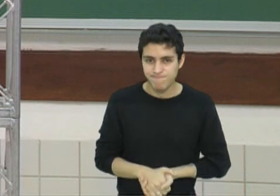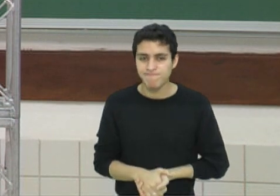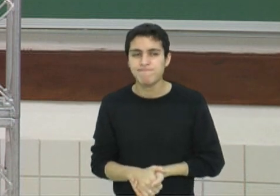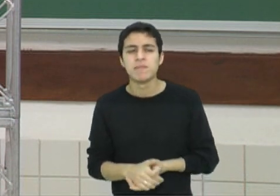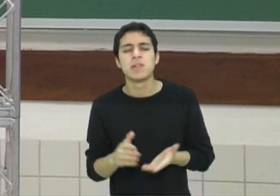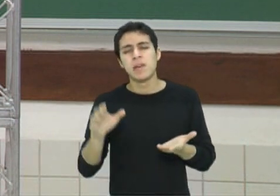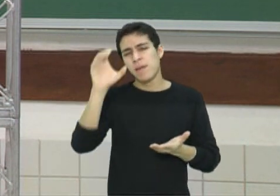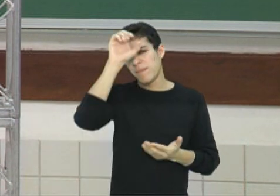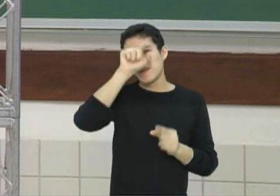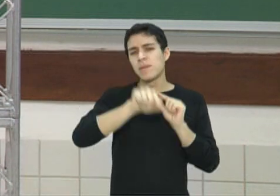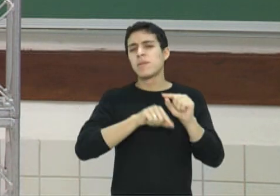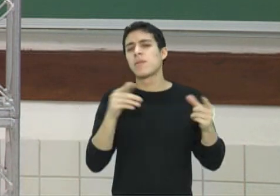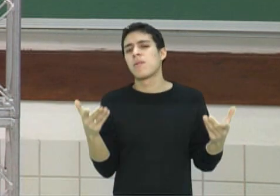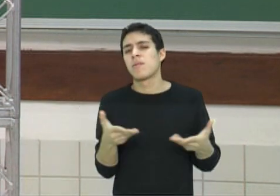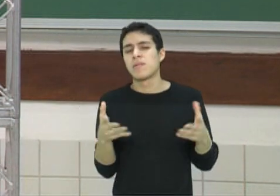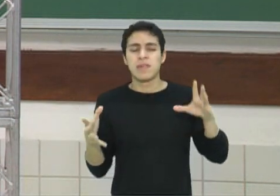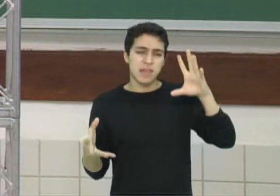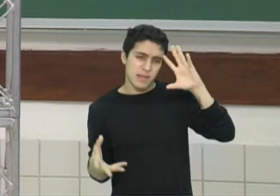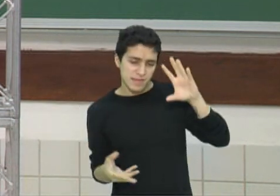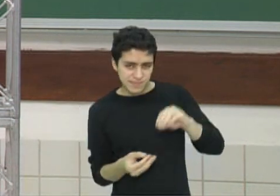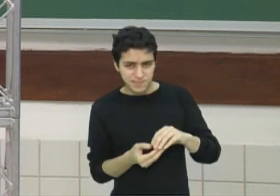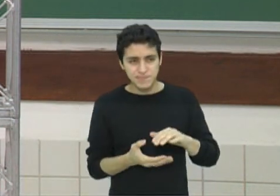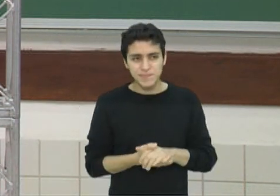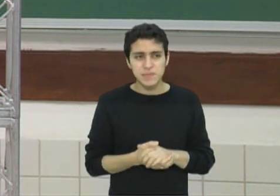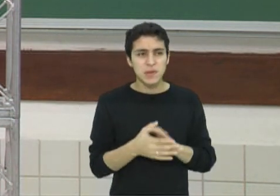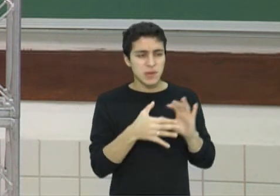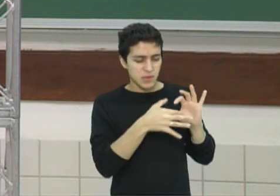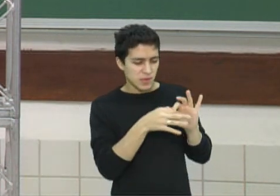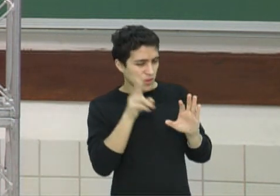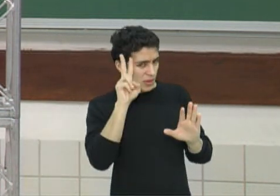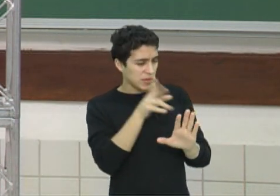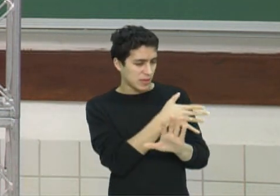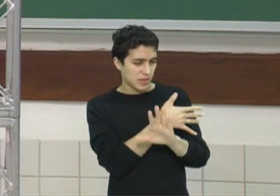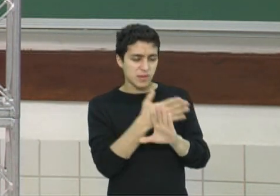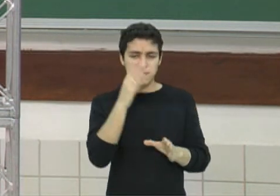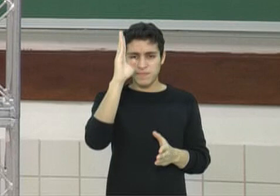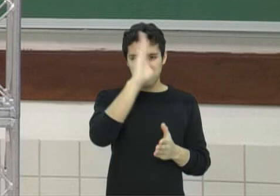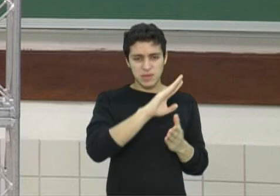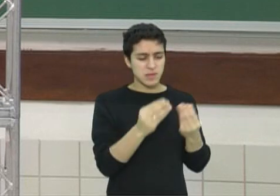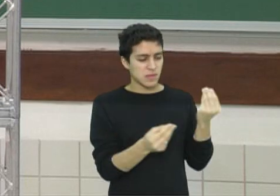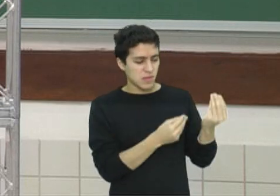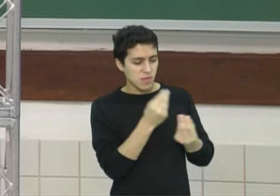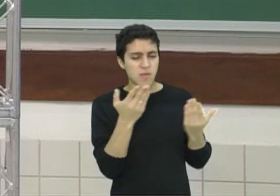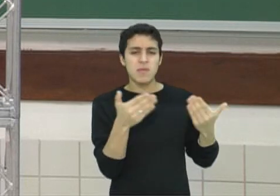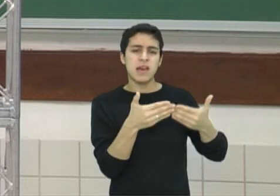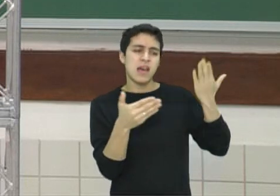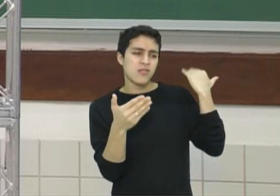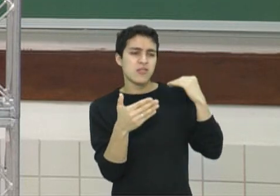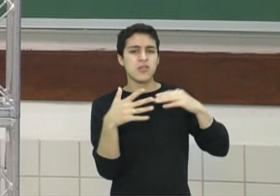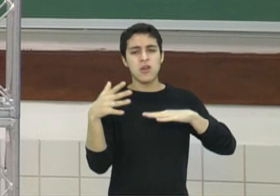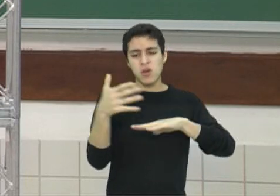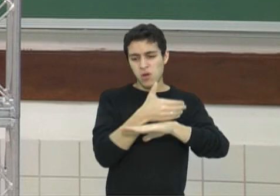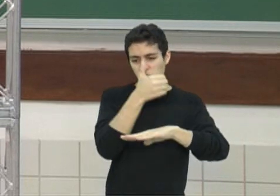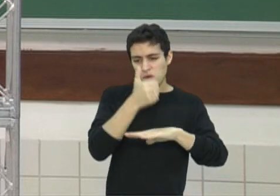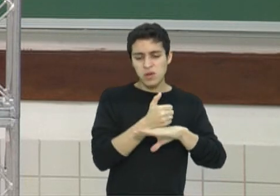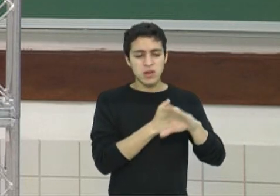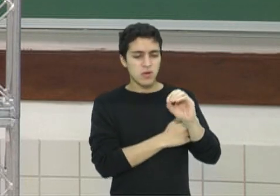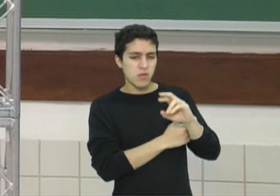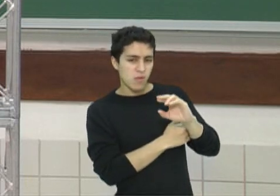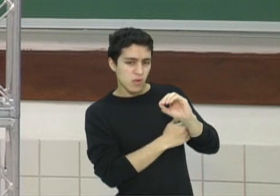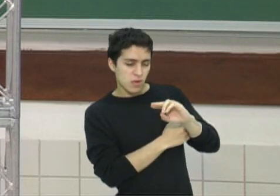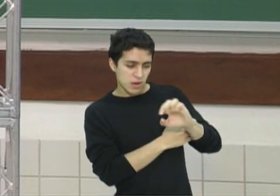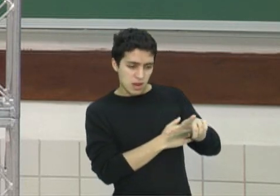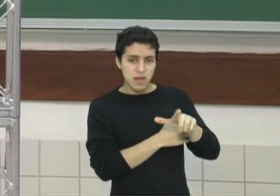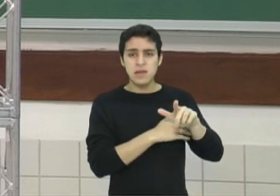que aprendemos hoje, gente? Resumidamente, contexto histórico. Brasil antigo, colônia, coronéis, de